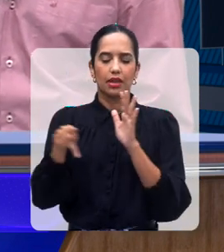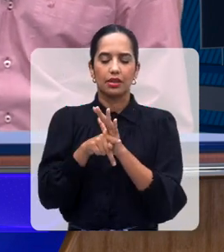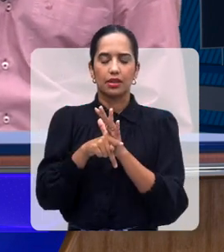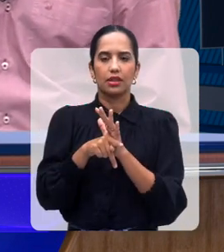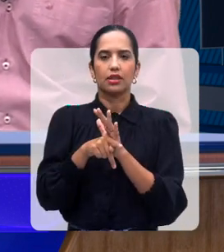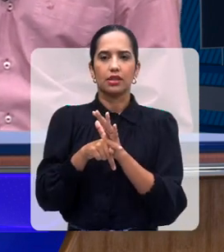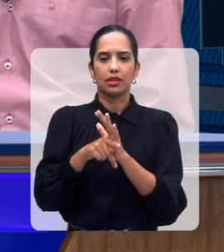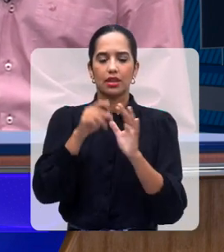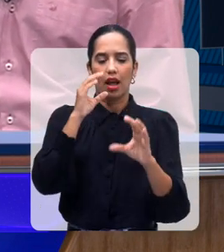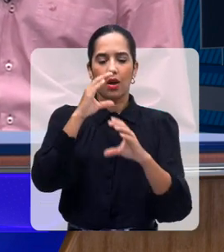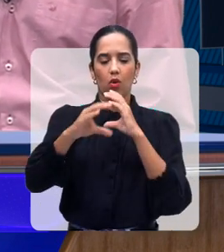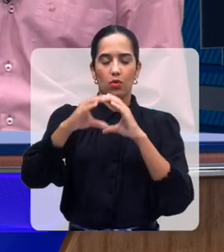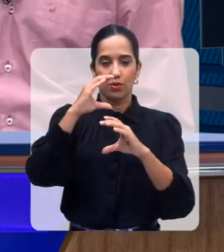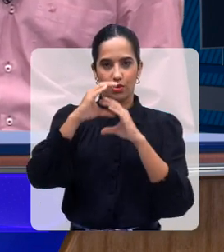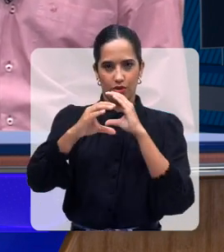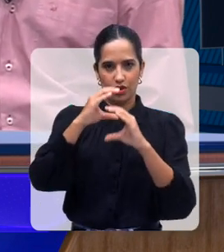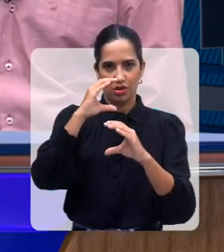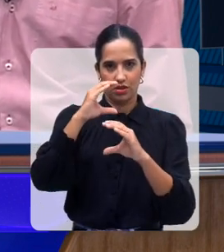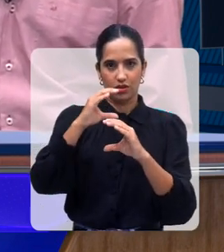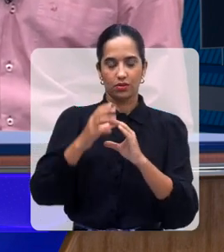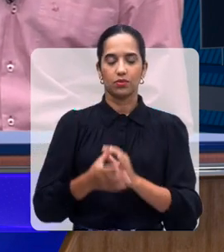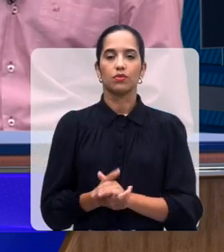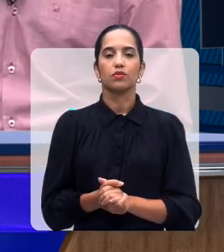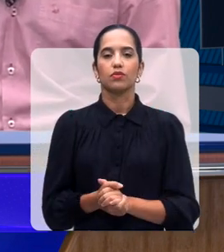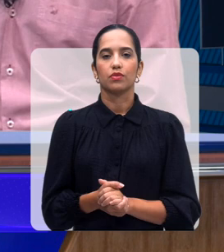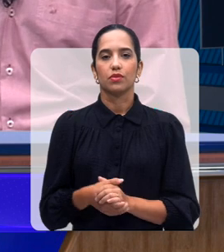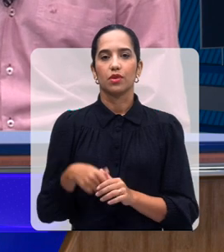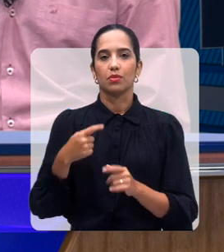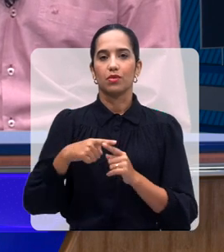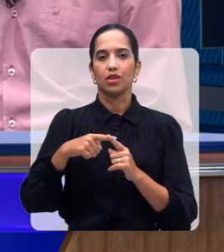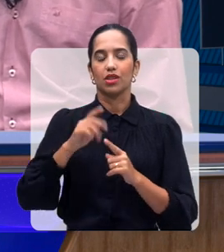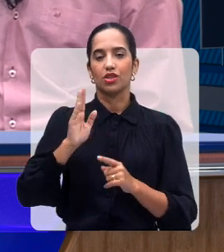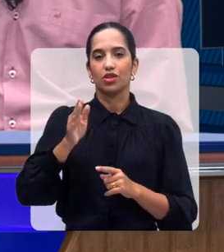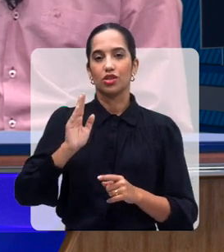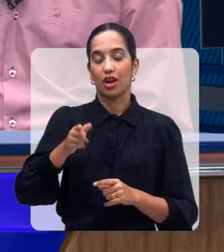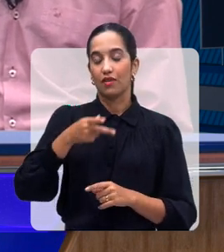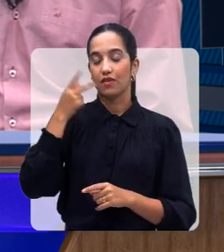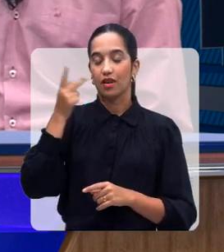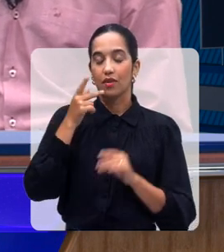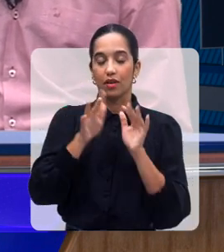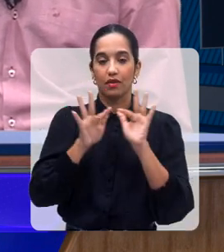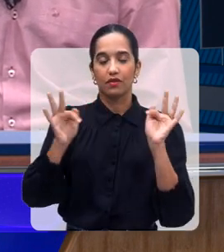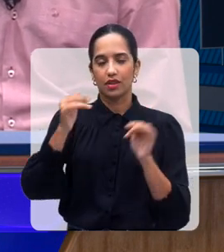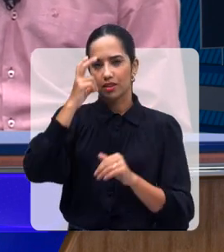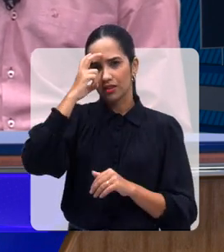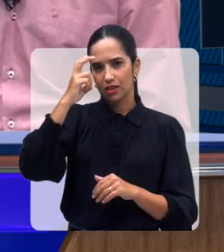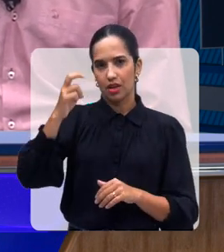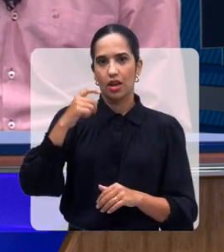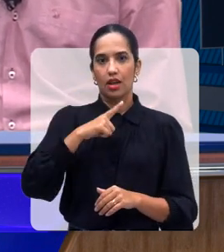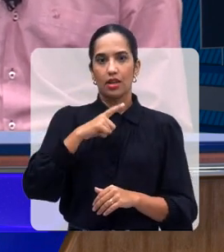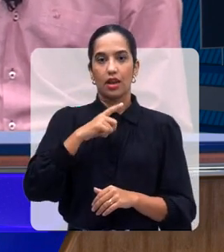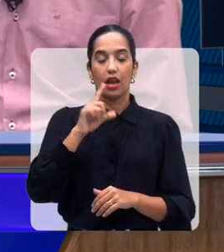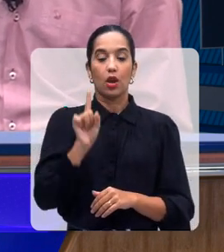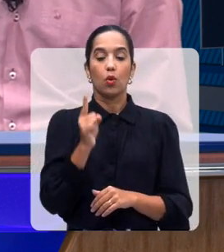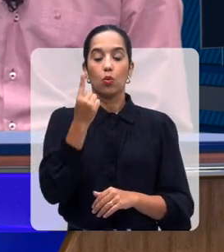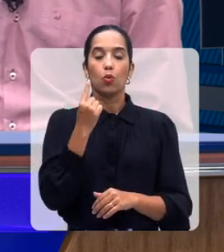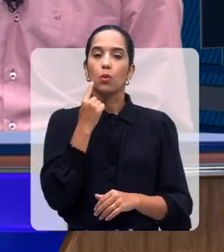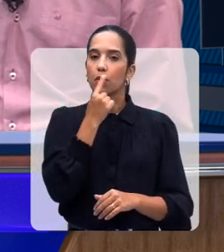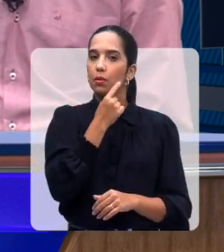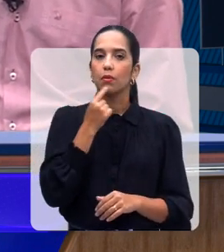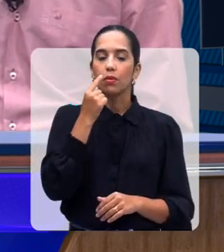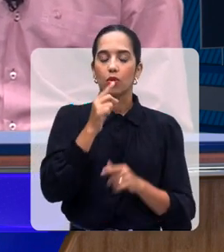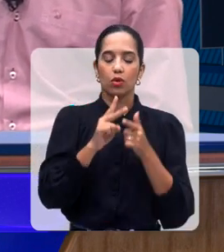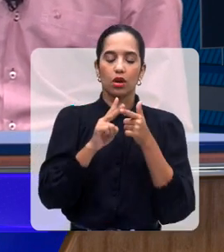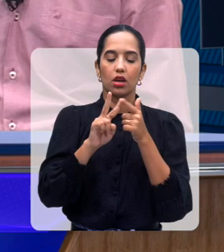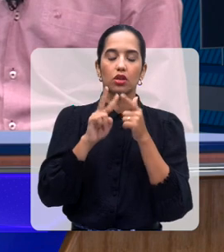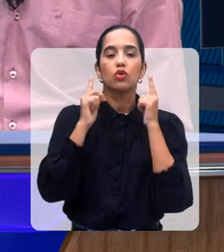do processo de comunicação, porque ouvir, diz uma velha sabedoria, que nós temos uma boca e dois ouvidos,